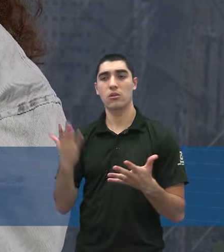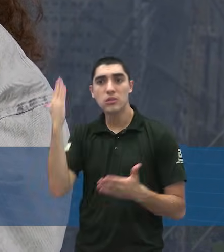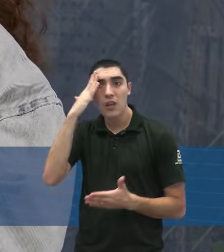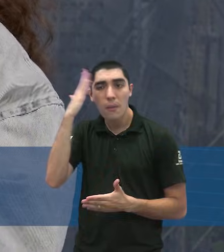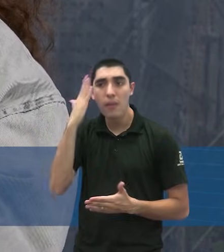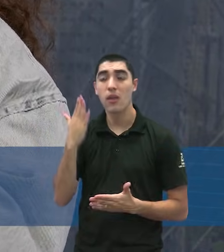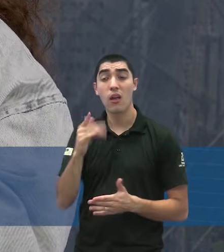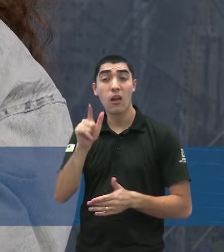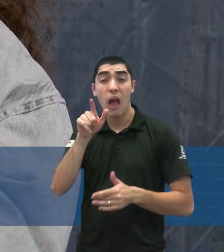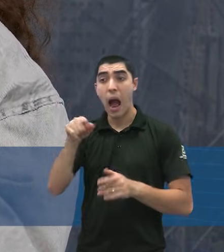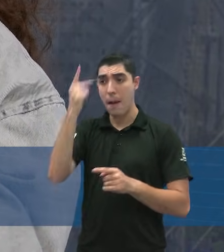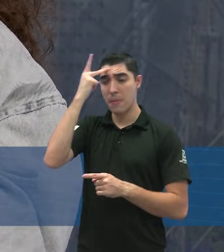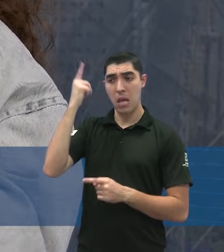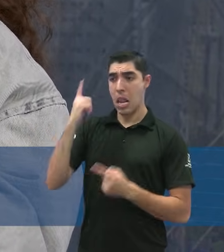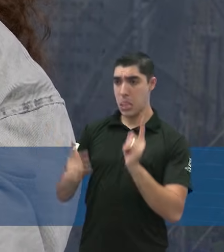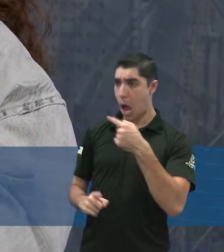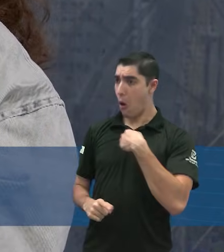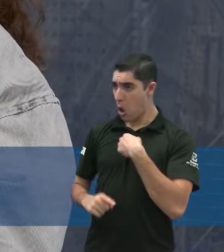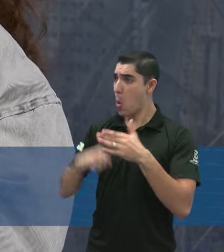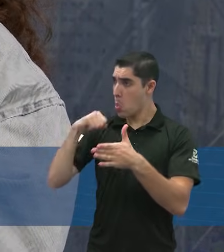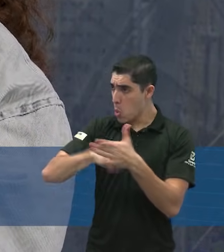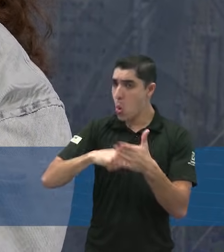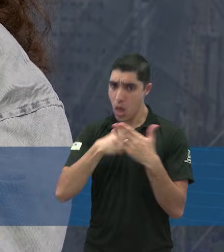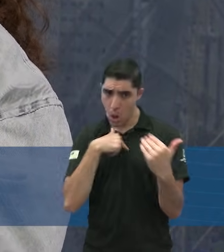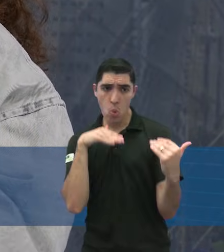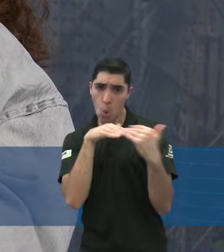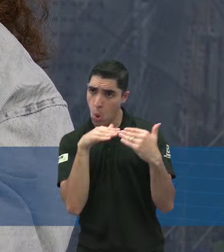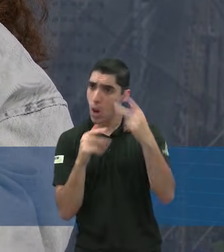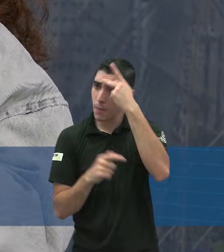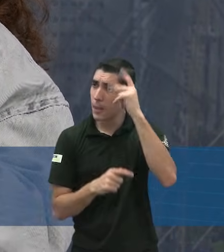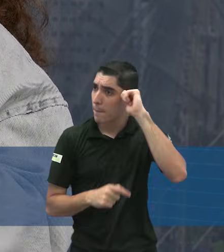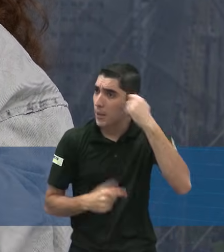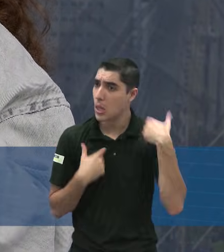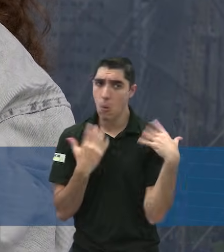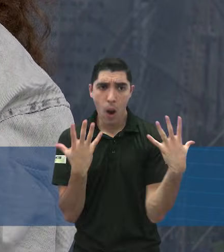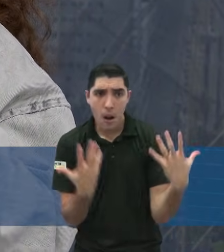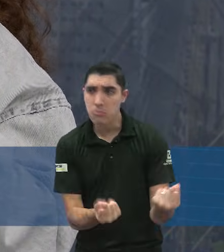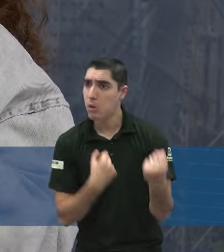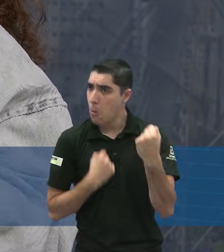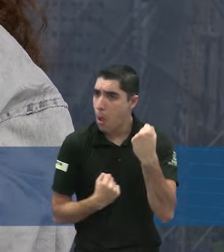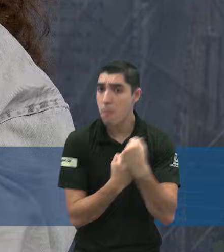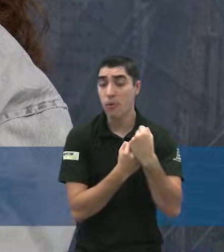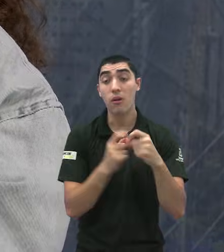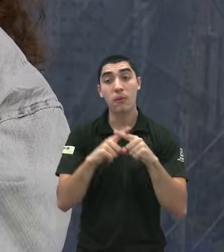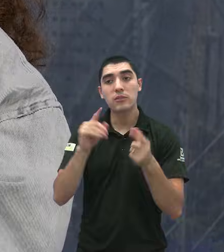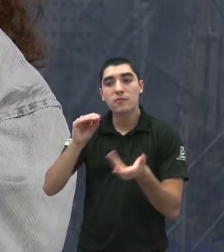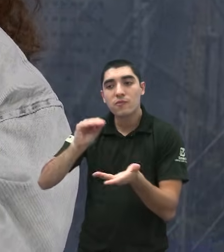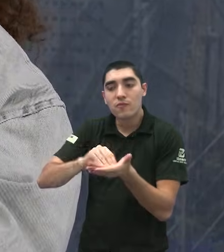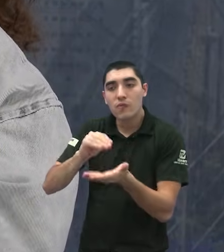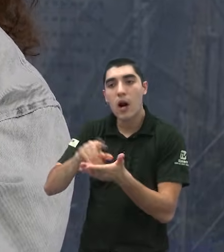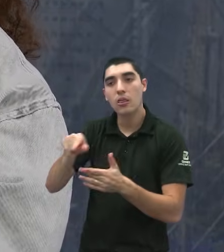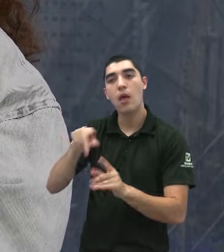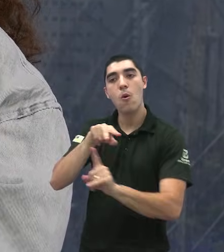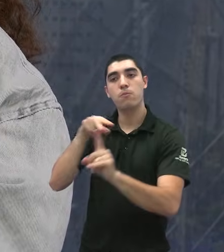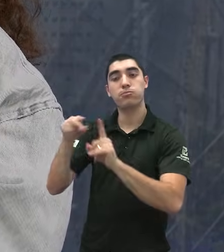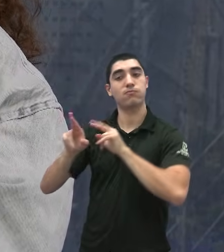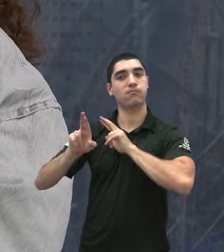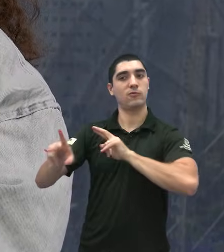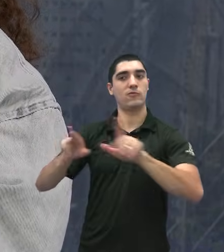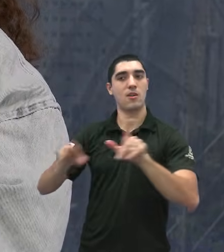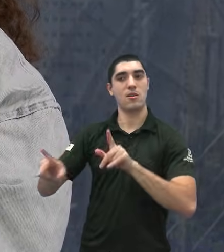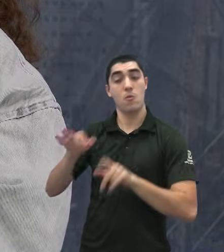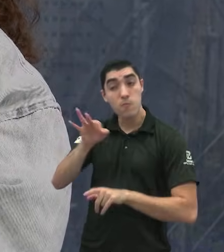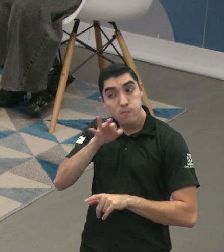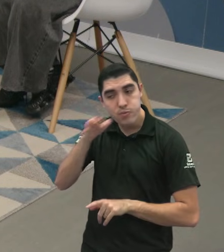mesma coisa que se dizem lutar contra. Então a gente tem que ter esse olhar crítico, socialmente e individual também.